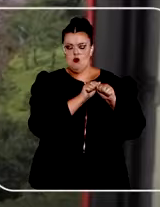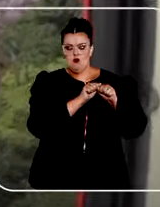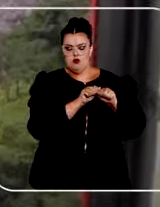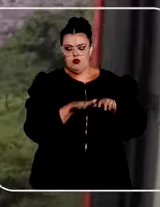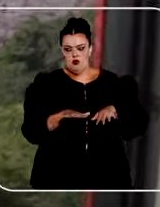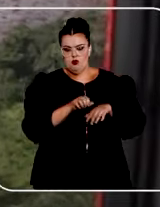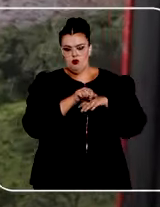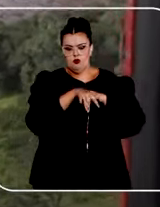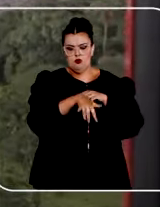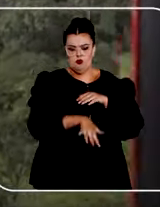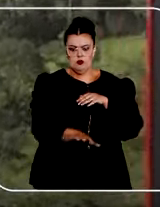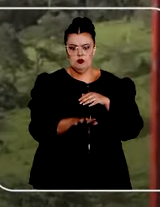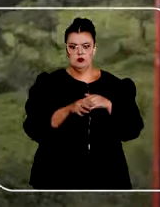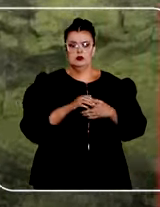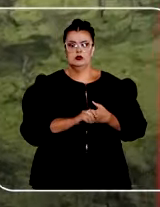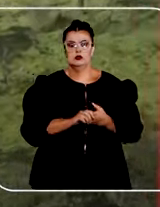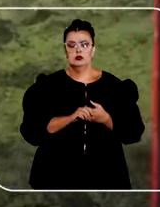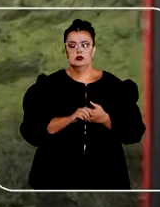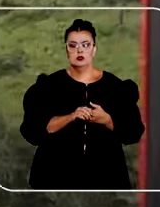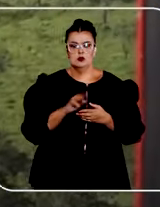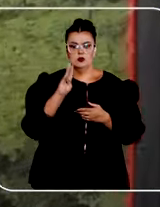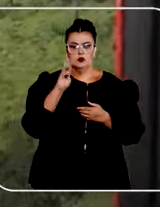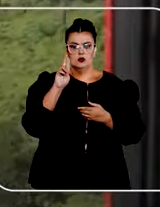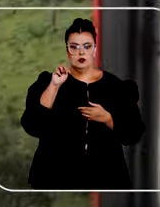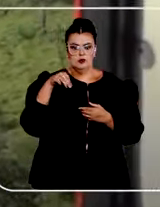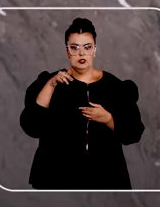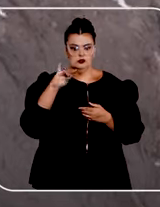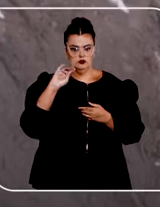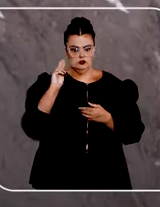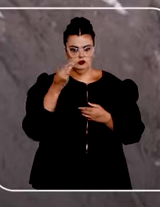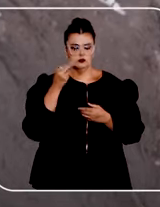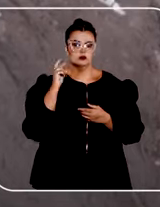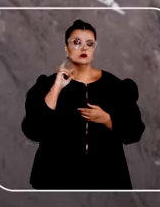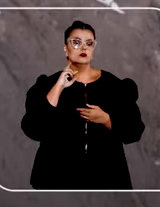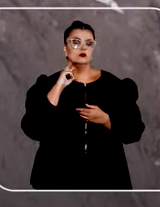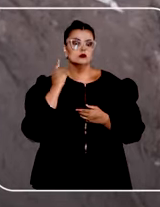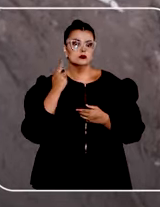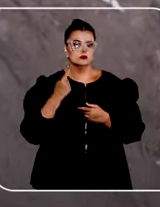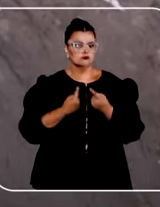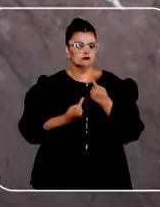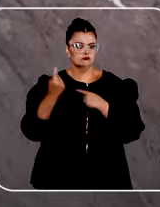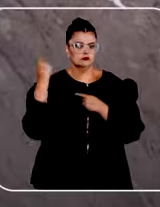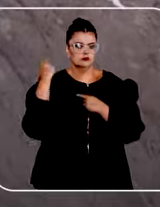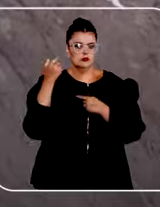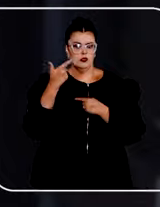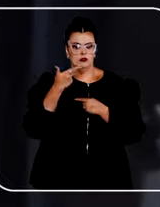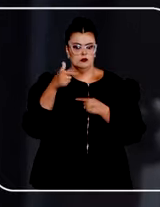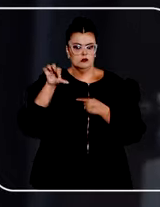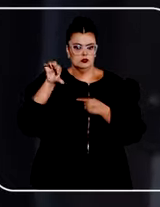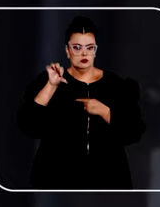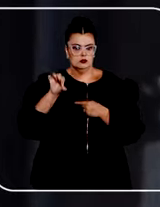barragem Córrego do feijão em Brumadinho Minas Gerais a tragédia que ocorreu em 2019 deixou pelo menos